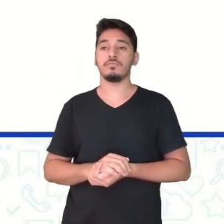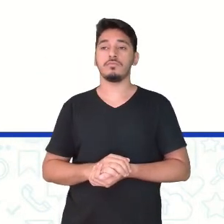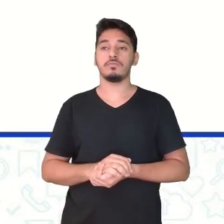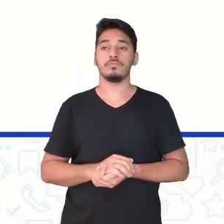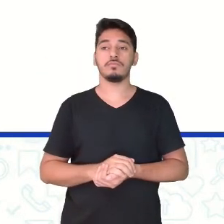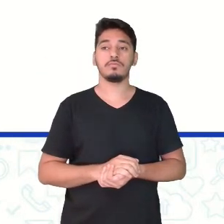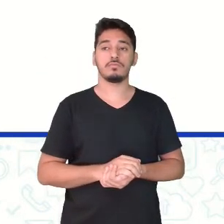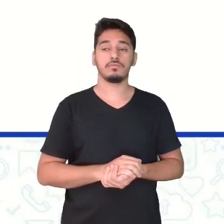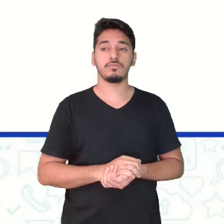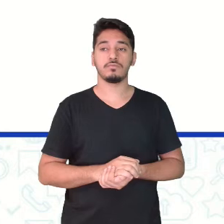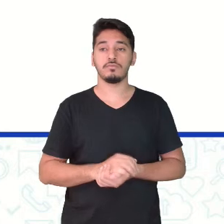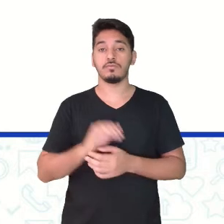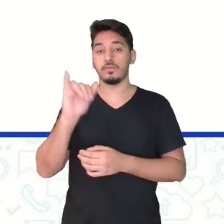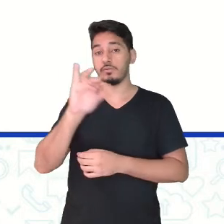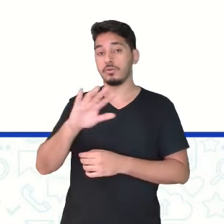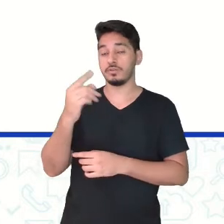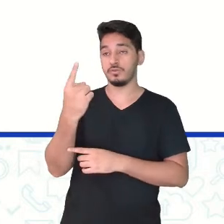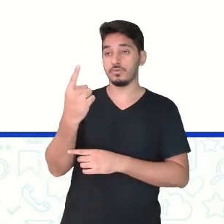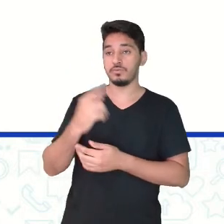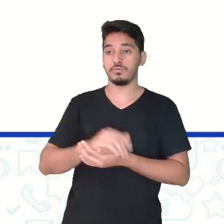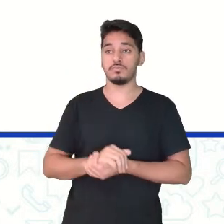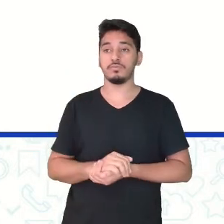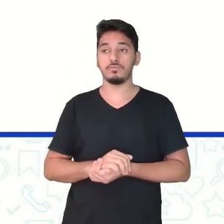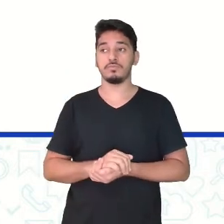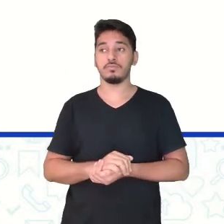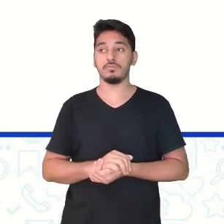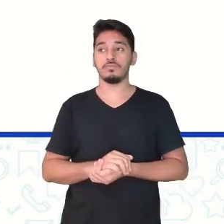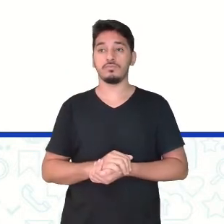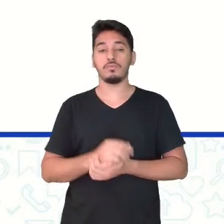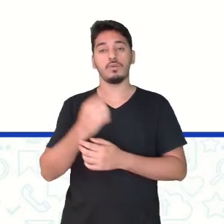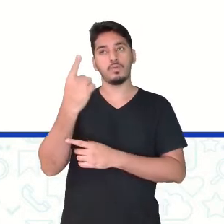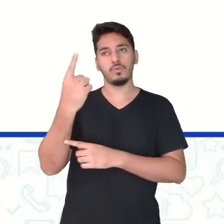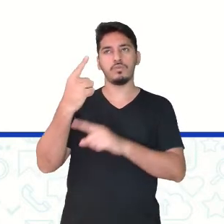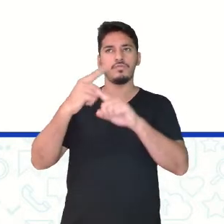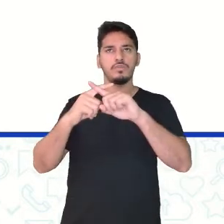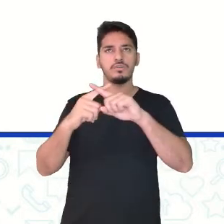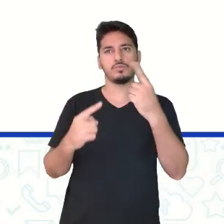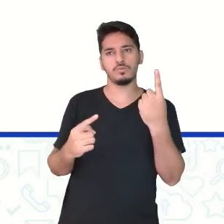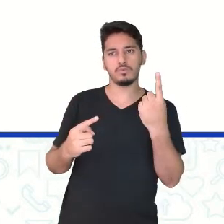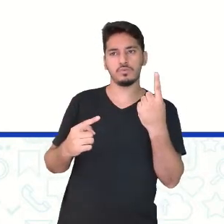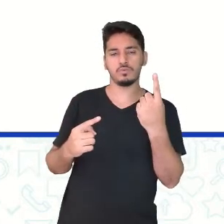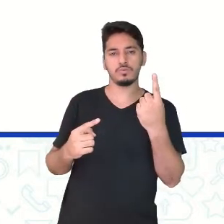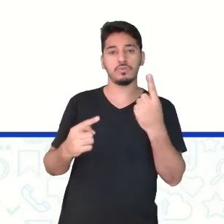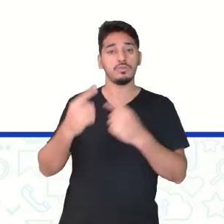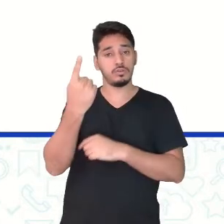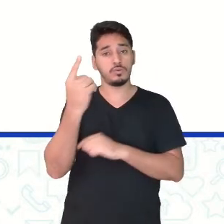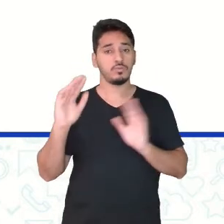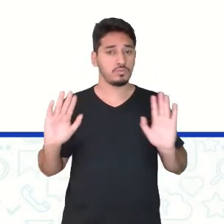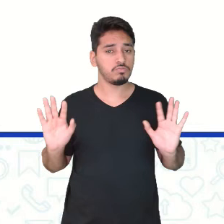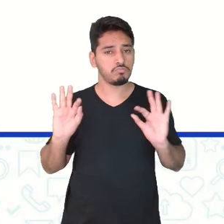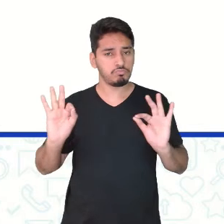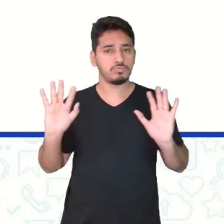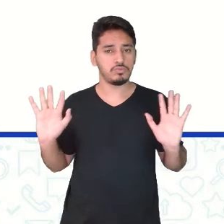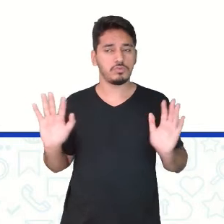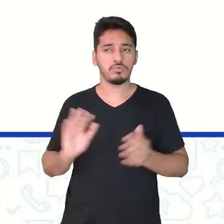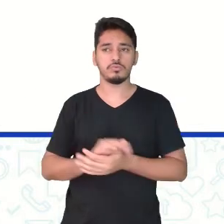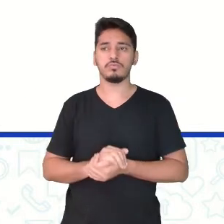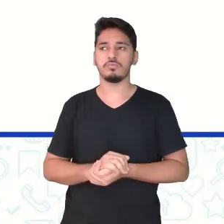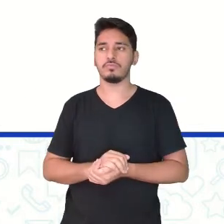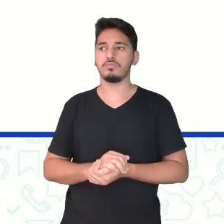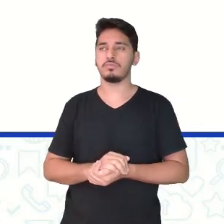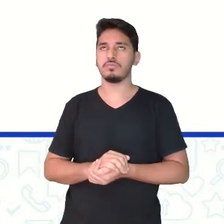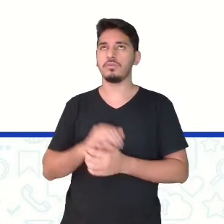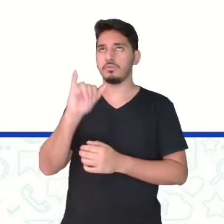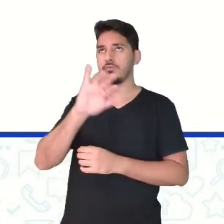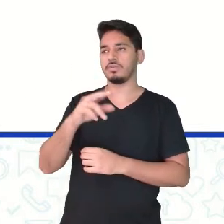aqui. A figura 1 vezes 1, porque só tem um ponto. Ó, 1 vezes 1 dá 1. Bateu. Então,